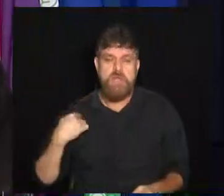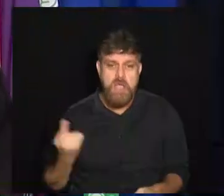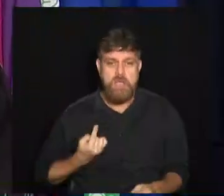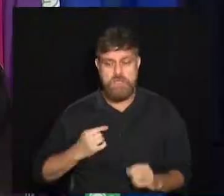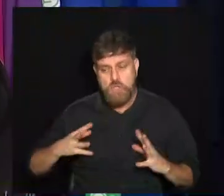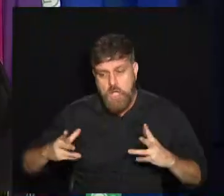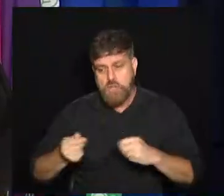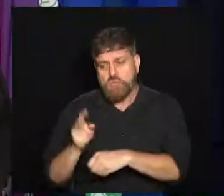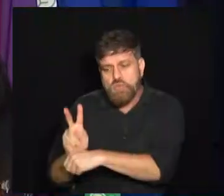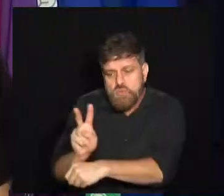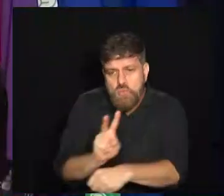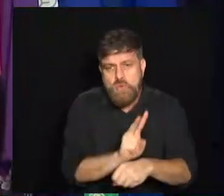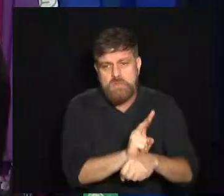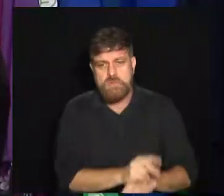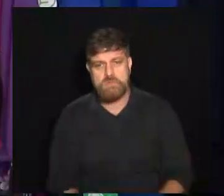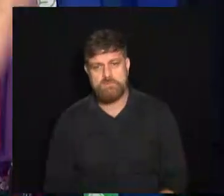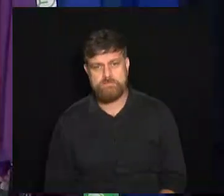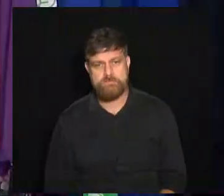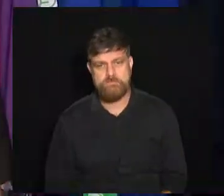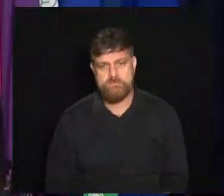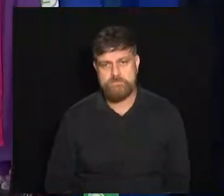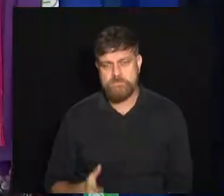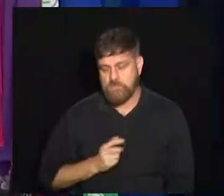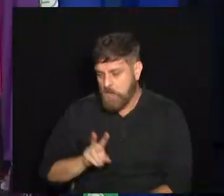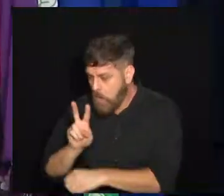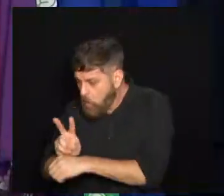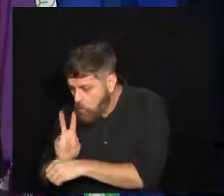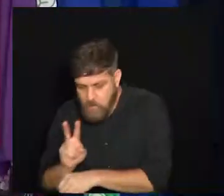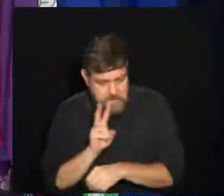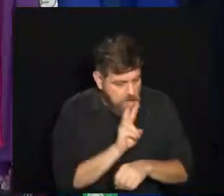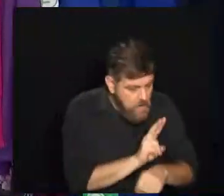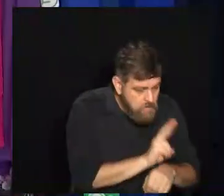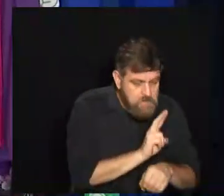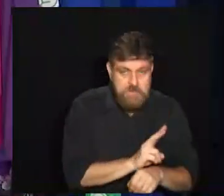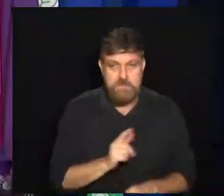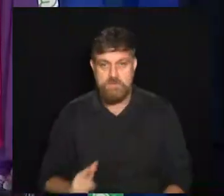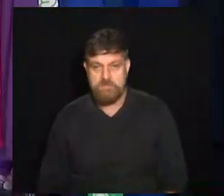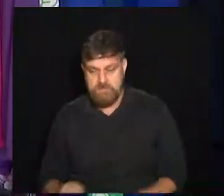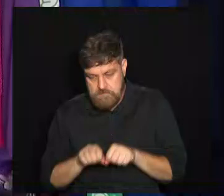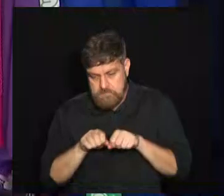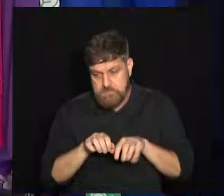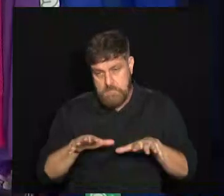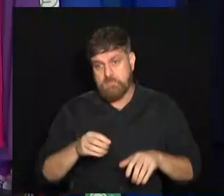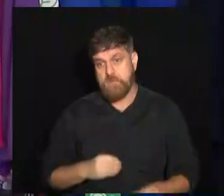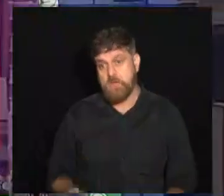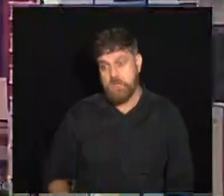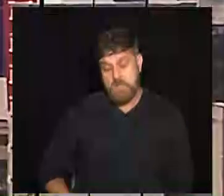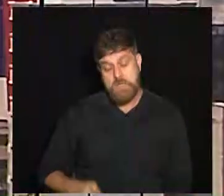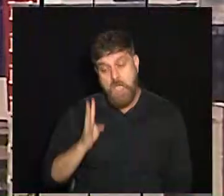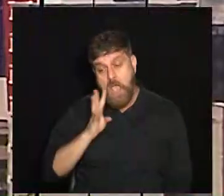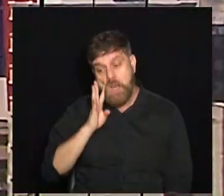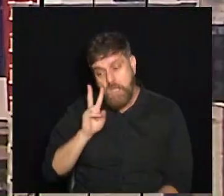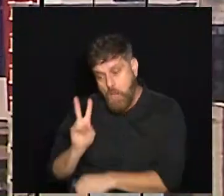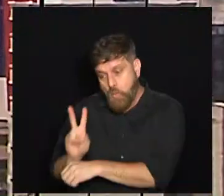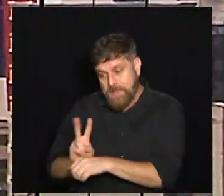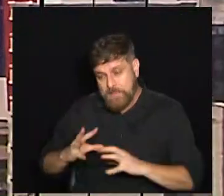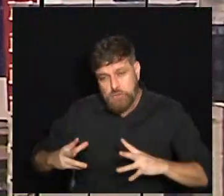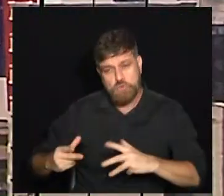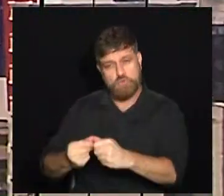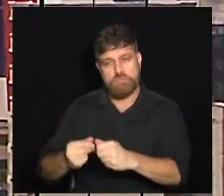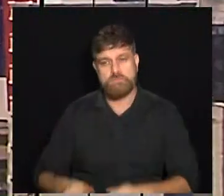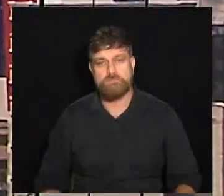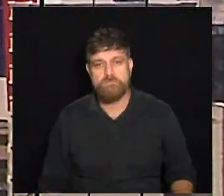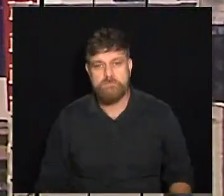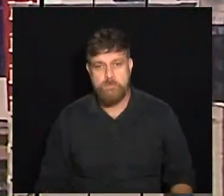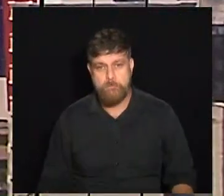uma forma que, assim, cuida de um e de outro e isso vai seguindo para frente, eu acho legal. Possibilitar